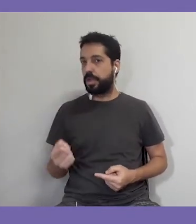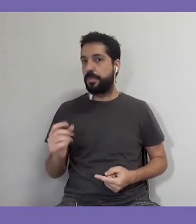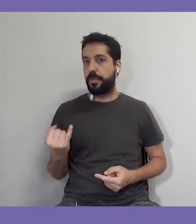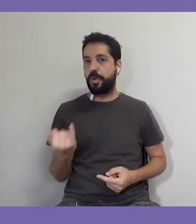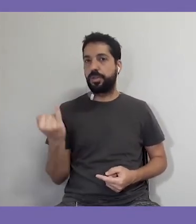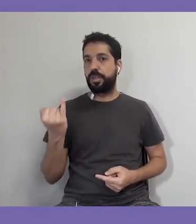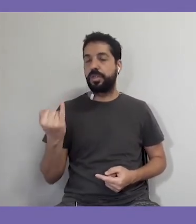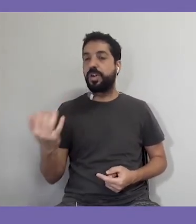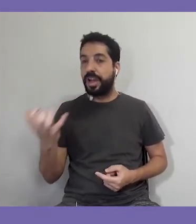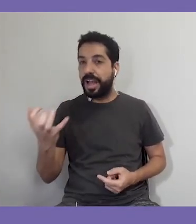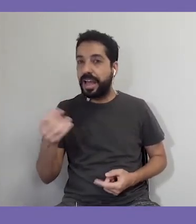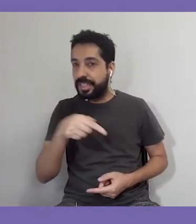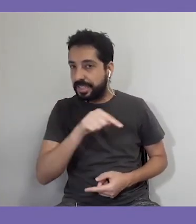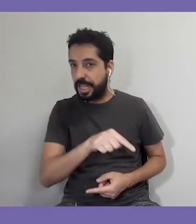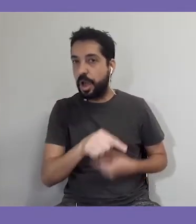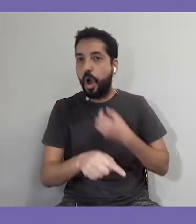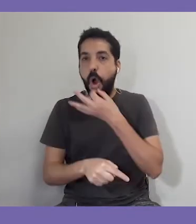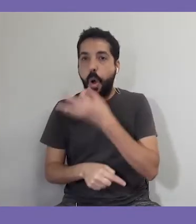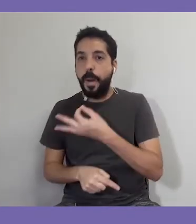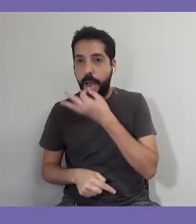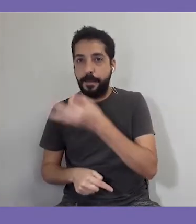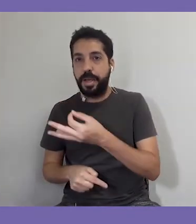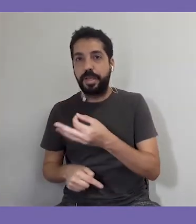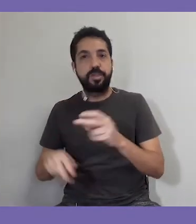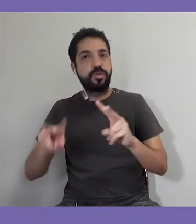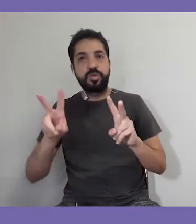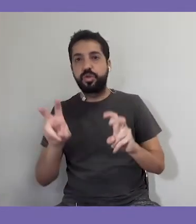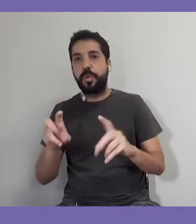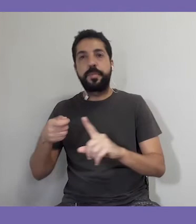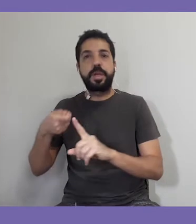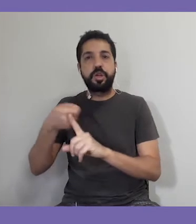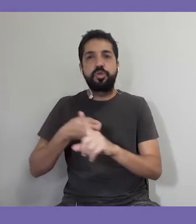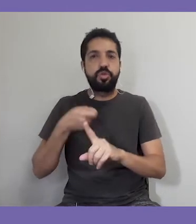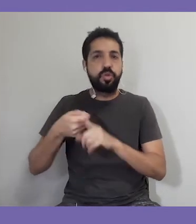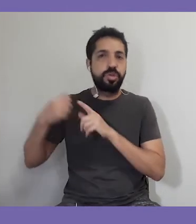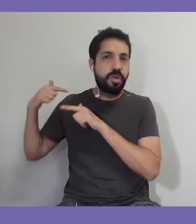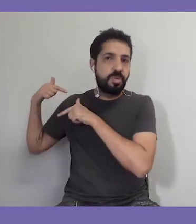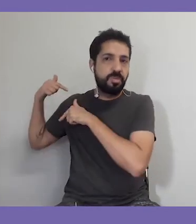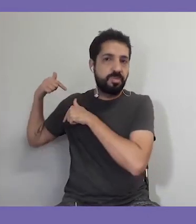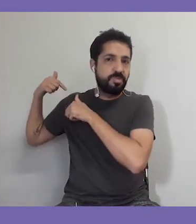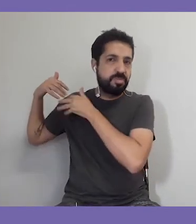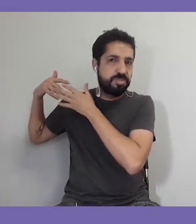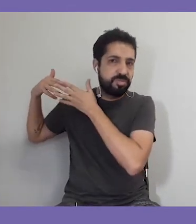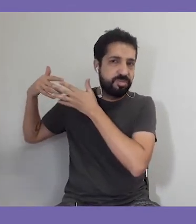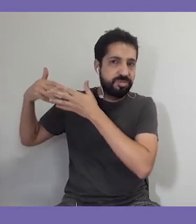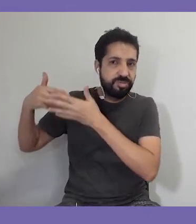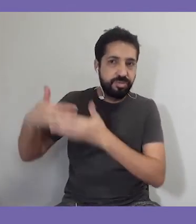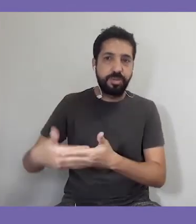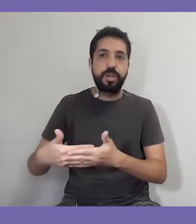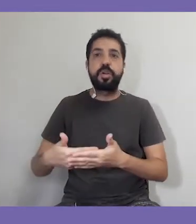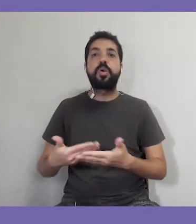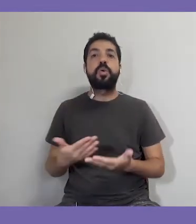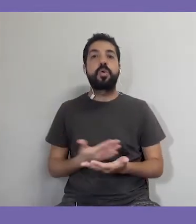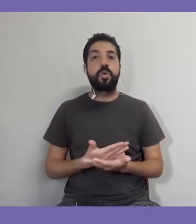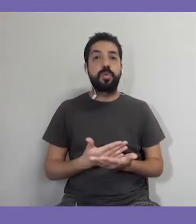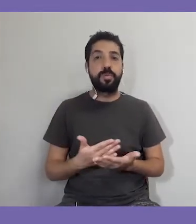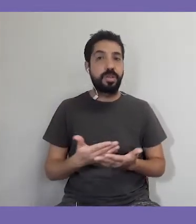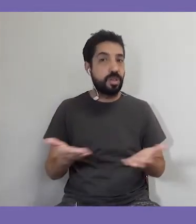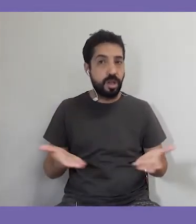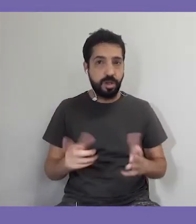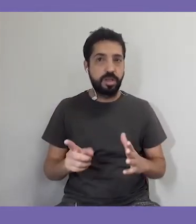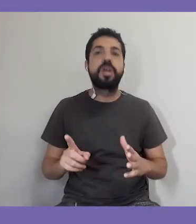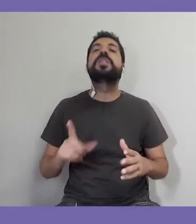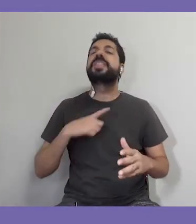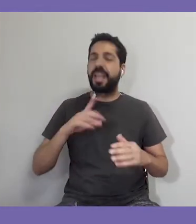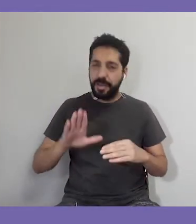teve. Bom, aí eu queria que você comentasse, através dessa perspectiva de uma luta através de gerações, que começou antes, que lutam agora e que